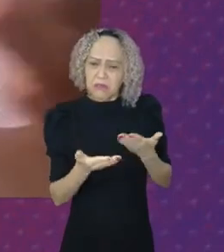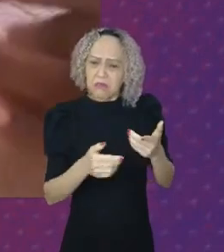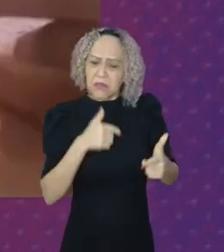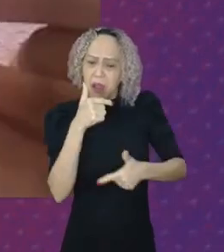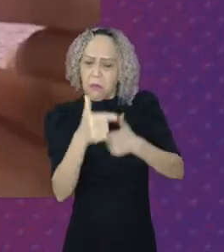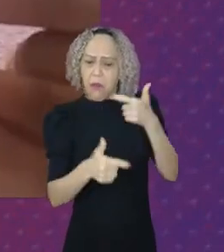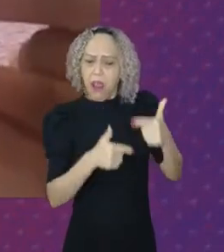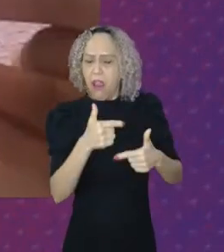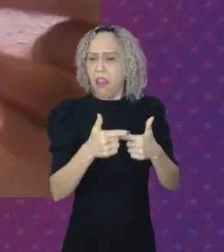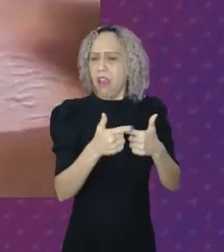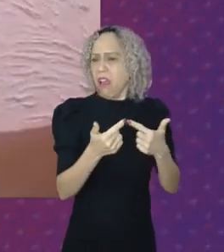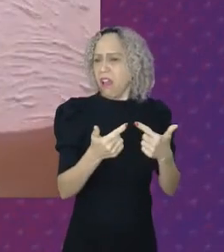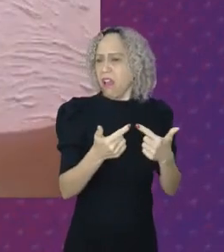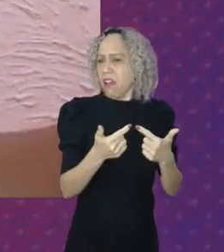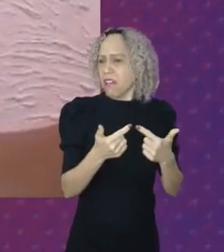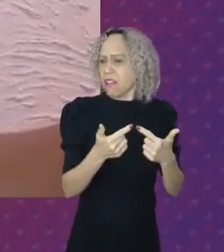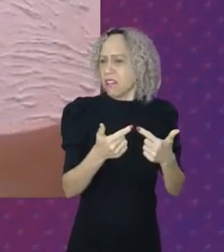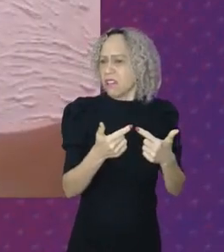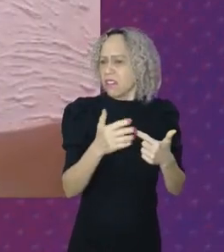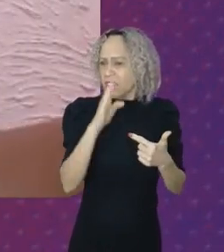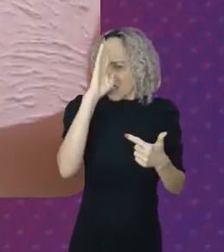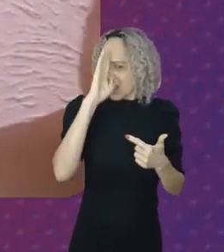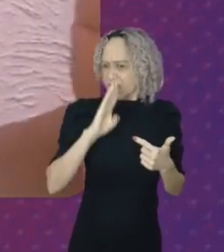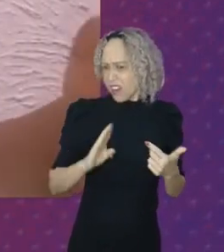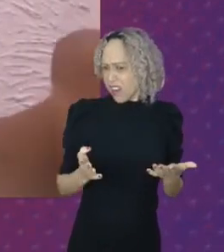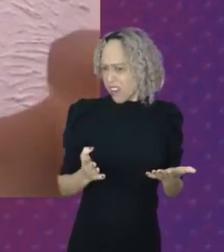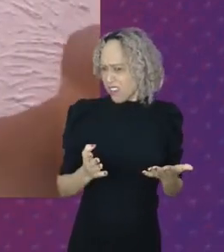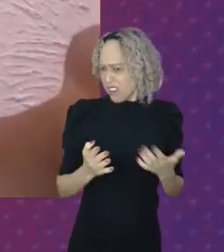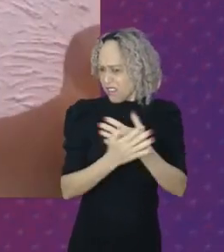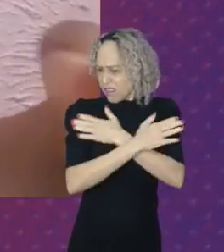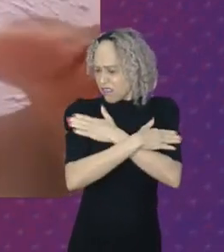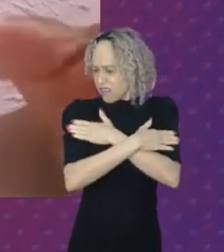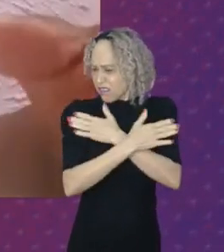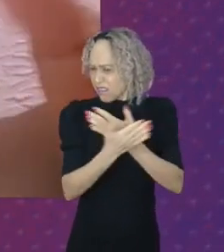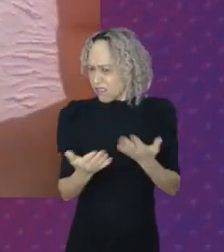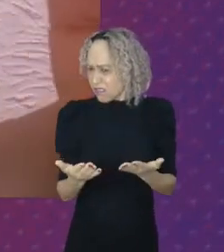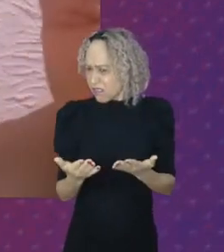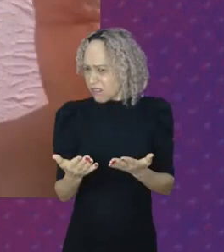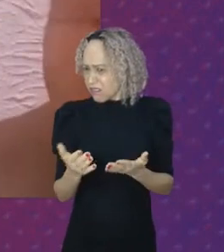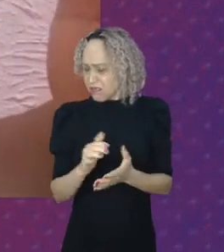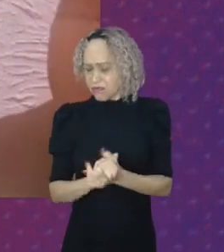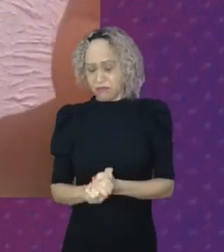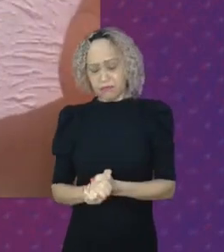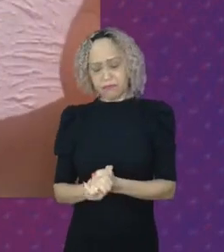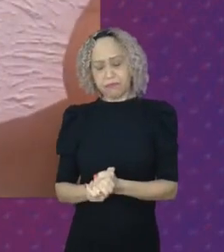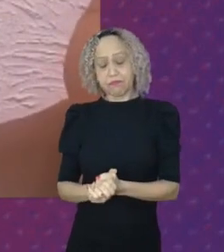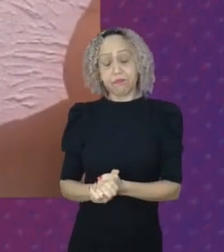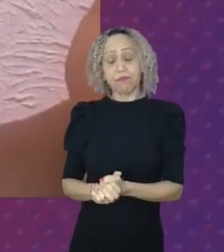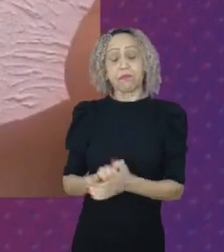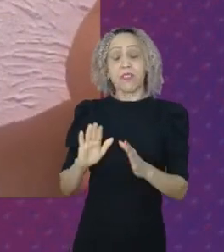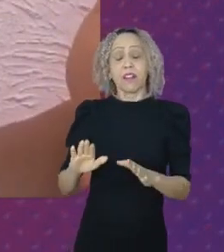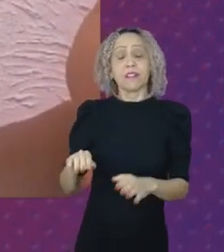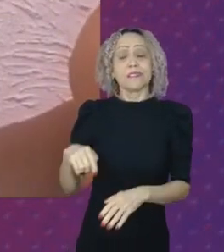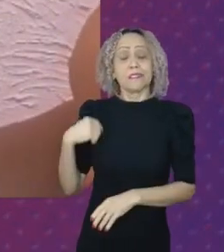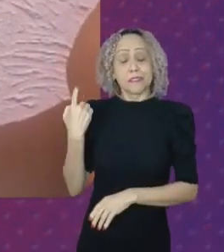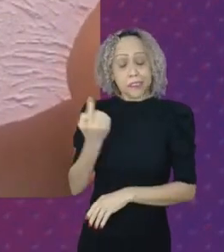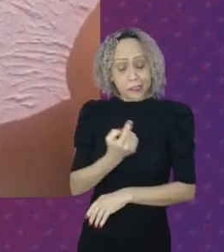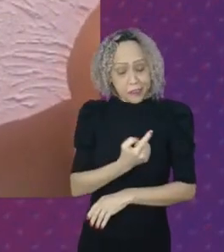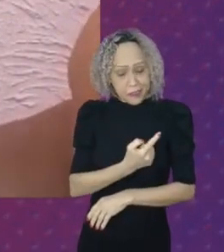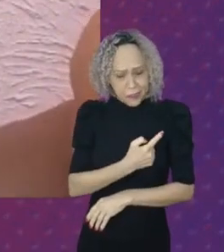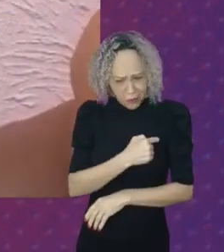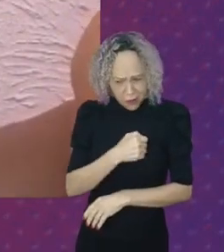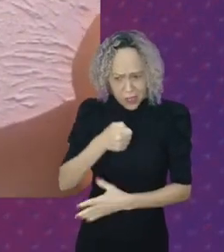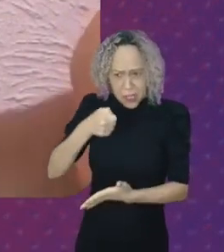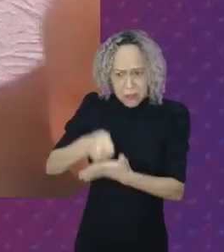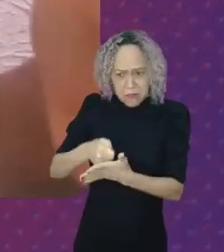a sociedade não tirou, né, isso da cabeça, que a gente tem obrigação de trabalhar dentro da